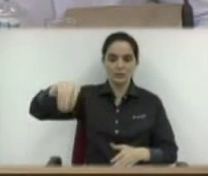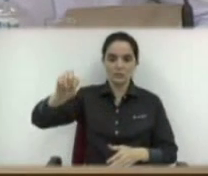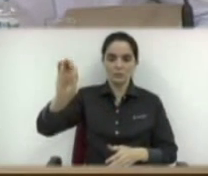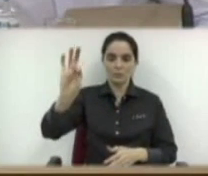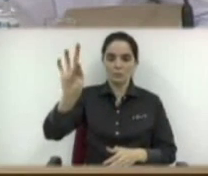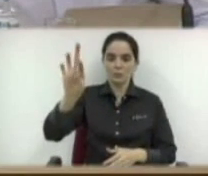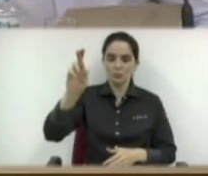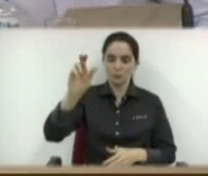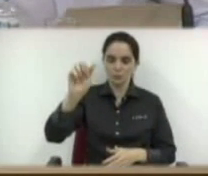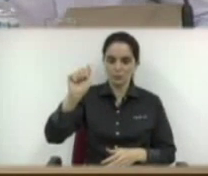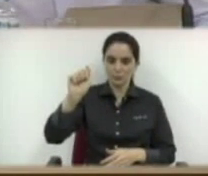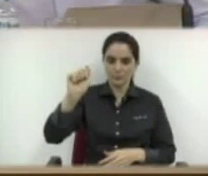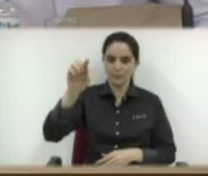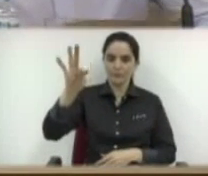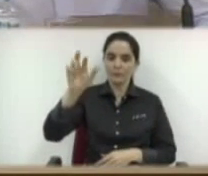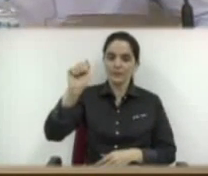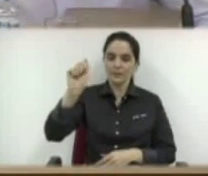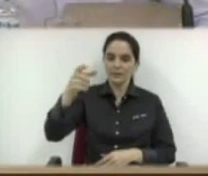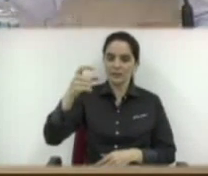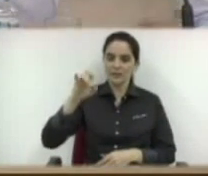passageiros,